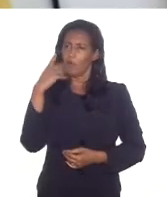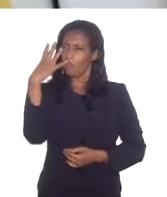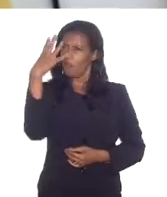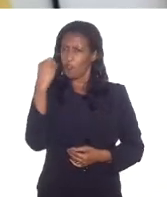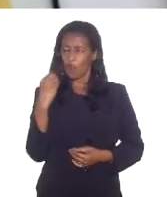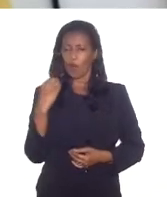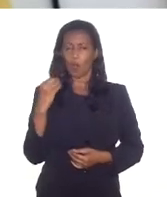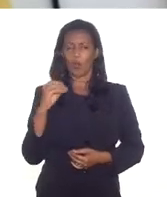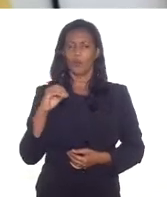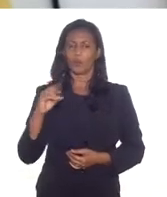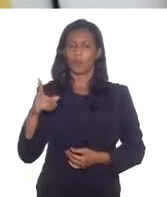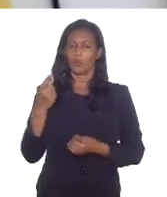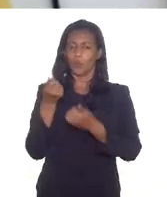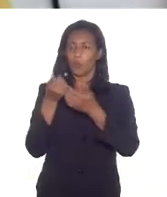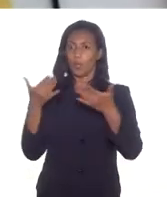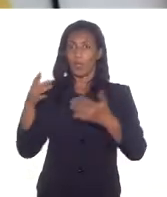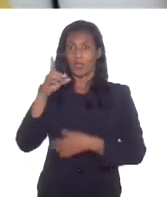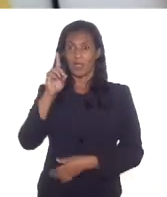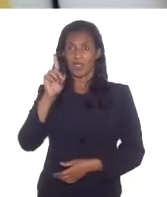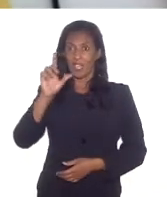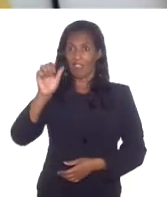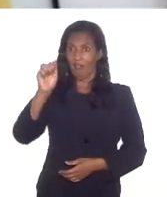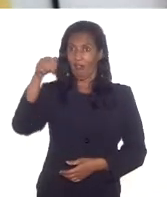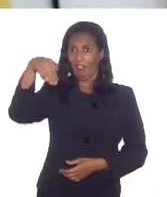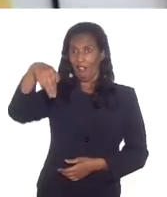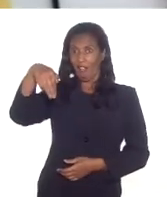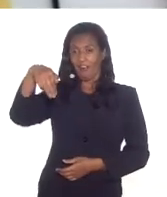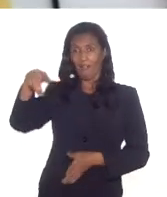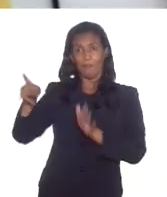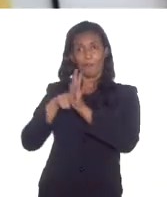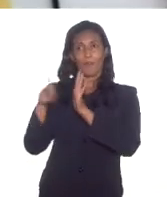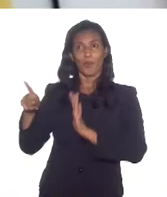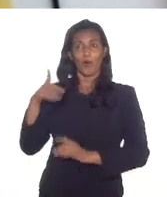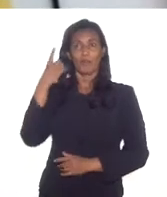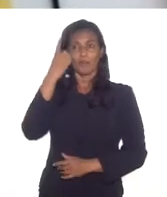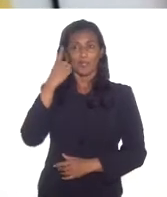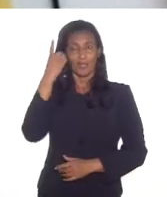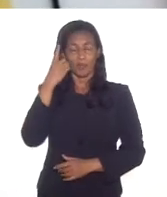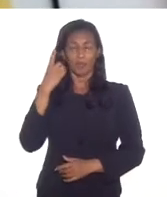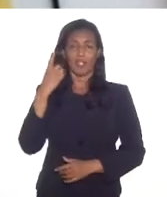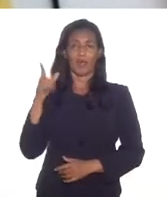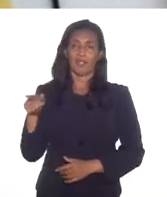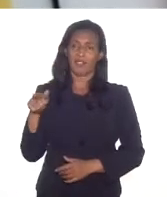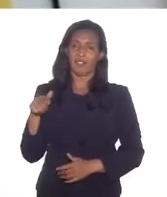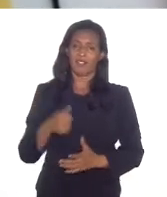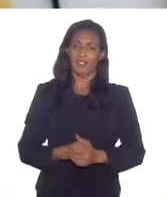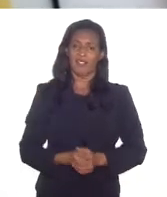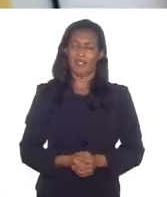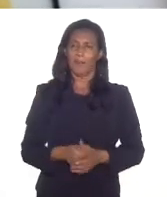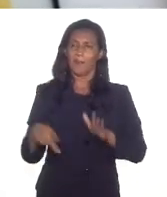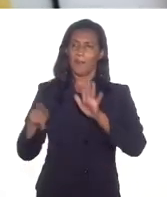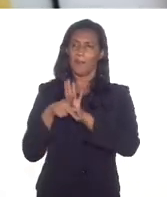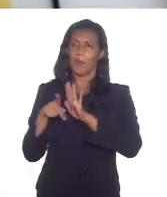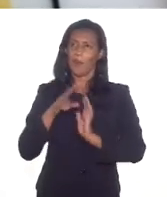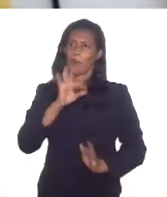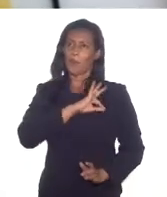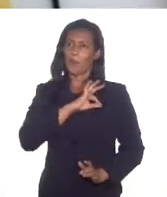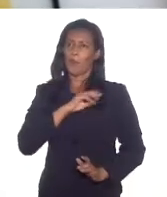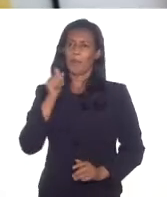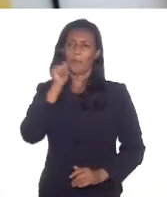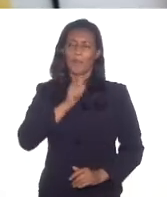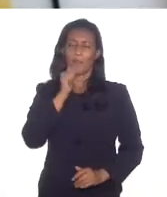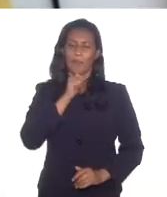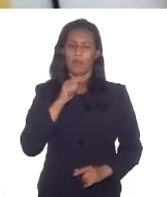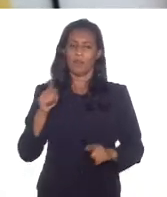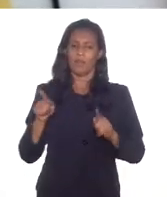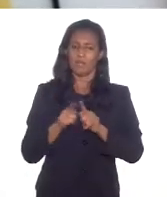Fluminense, inaugurando uma DEAN, obra da deputada Marta Rocha enquanto chefe de Polícia Civil. E também quero me solidarizar a Vossa Excelência,